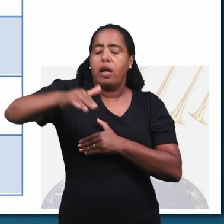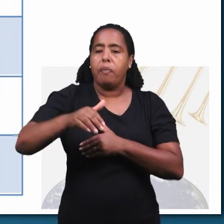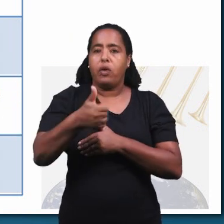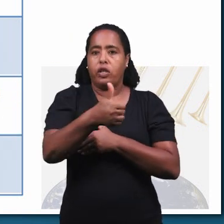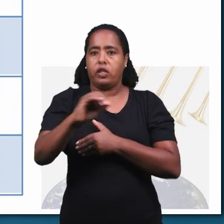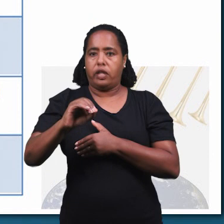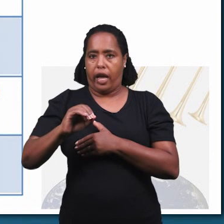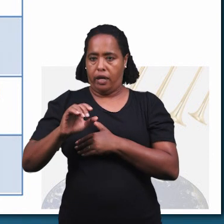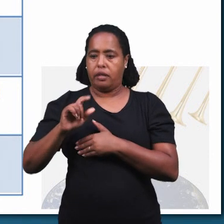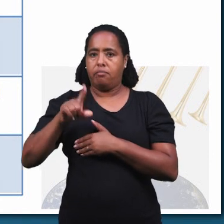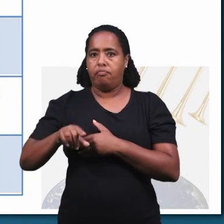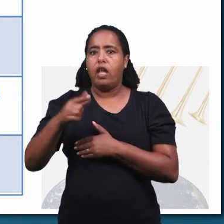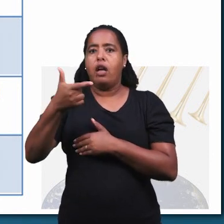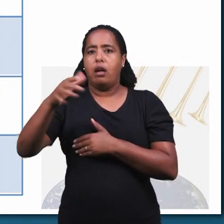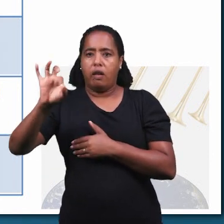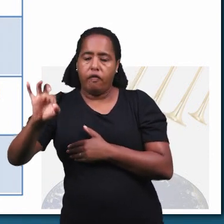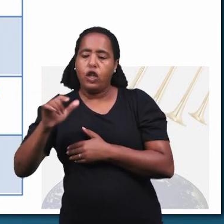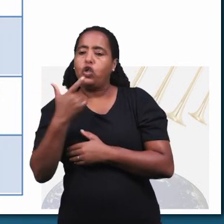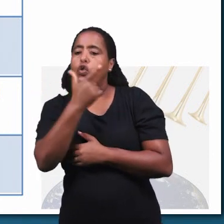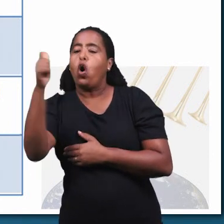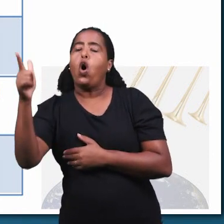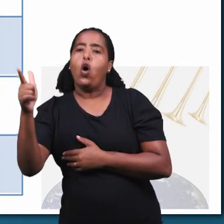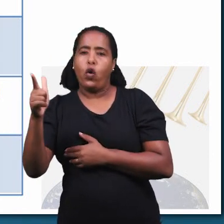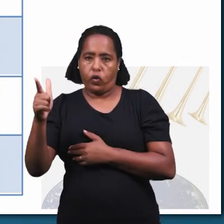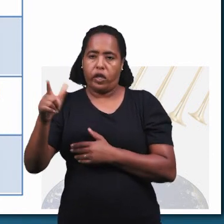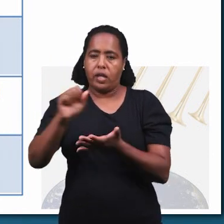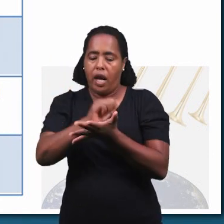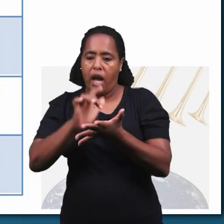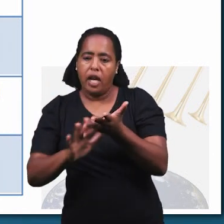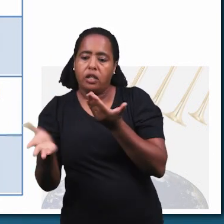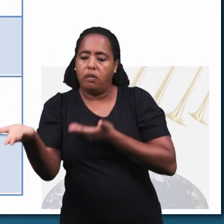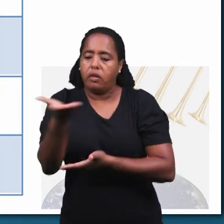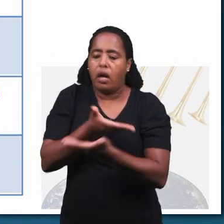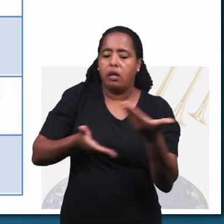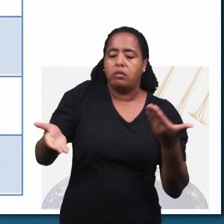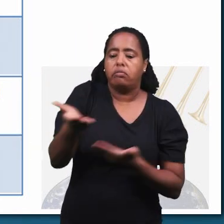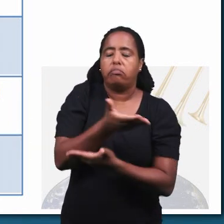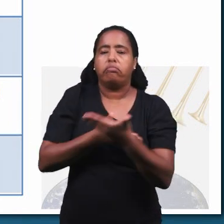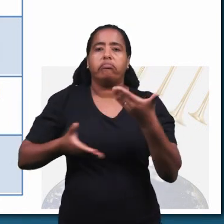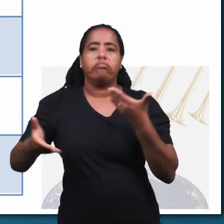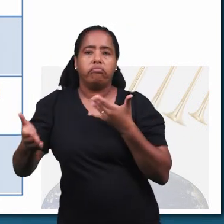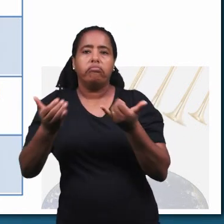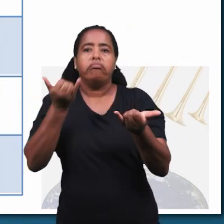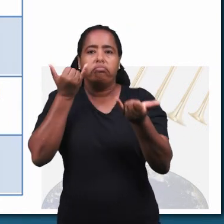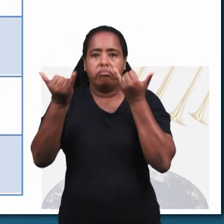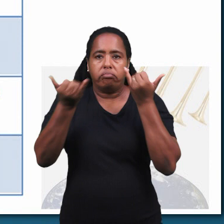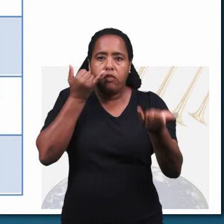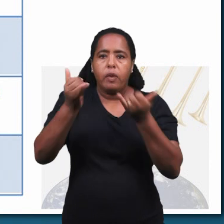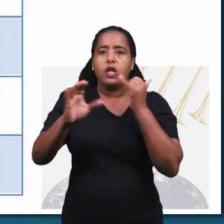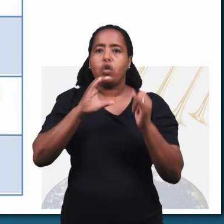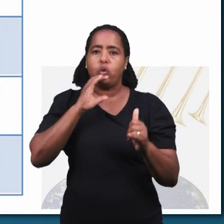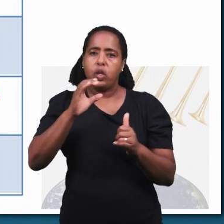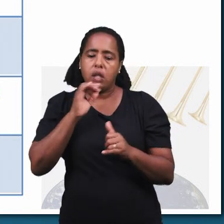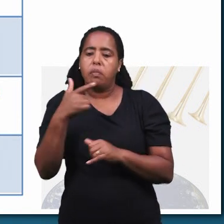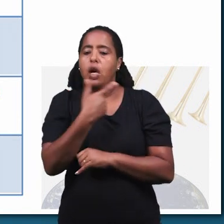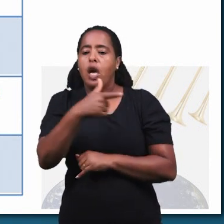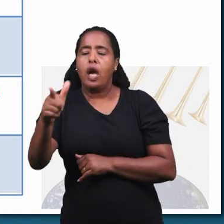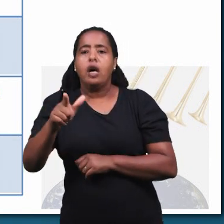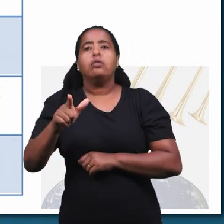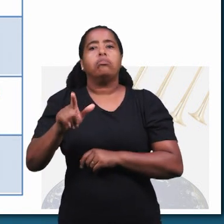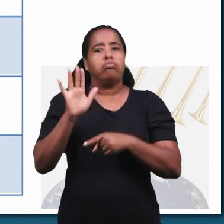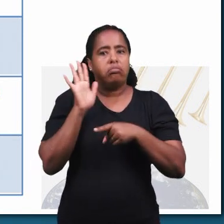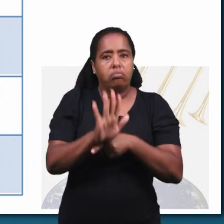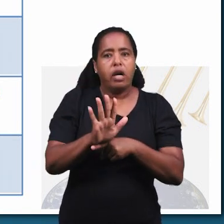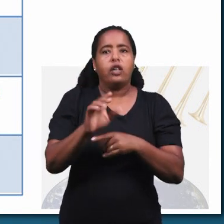ele pode fazer uma atividade de entretenimento ou se organizar para ir à escola, ajudar nas atividades de casa.